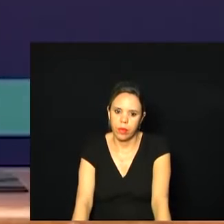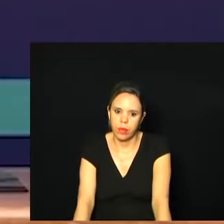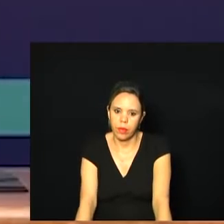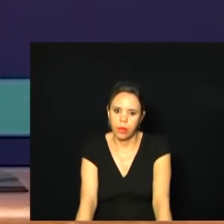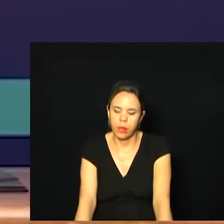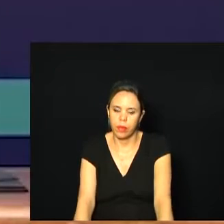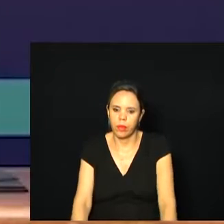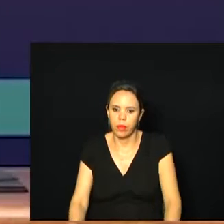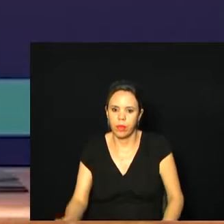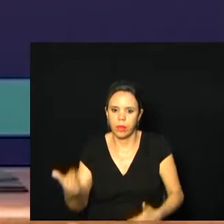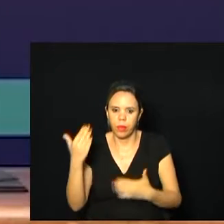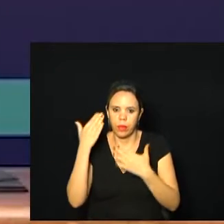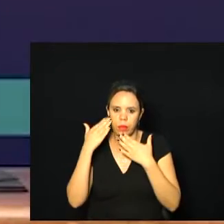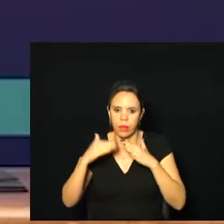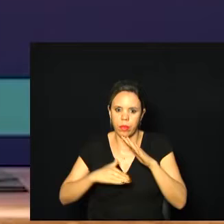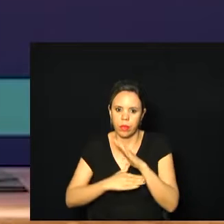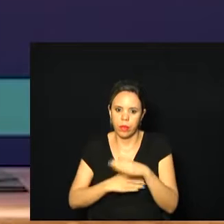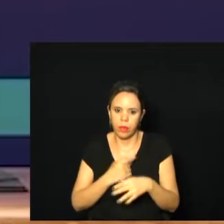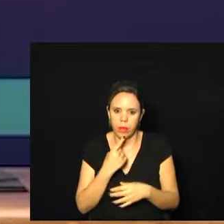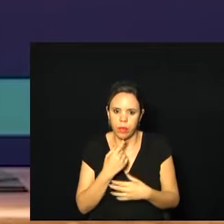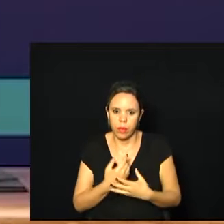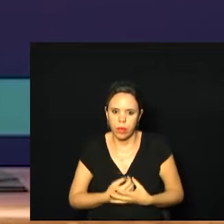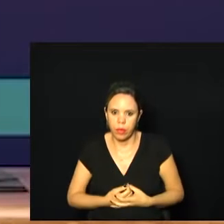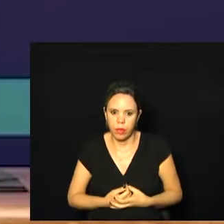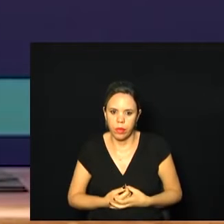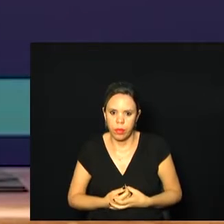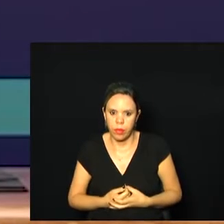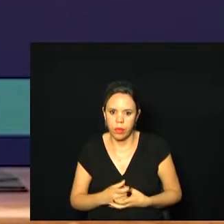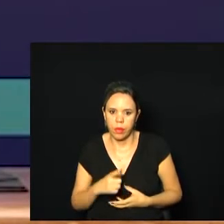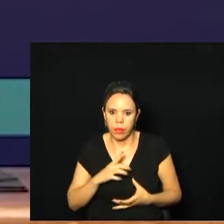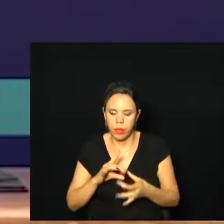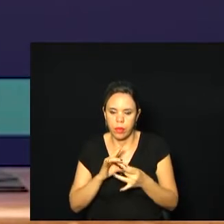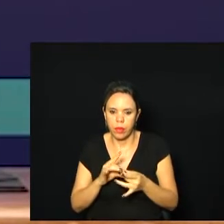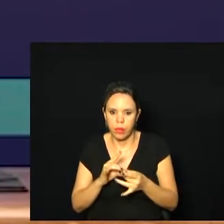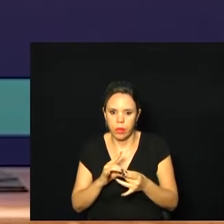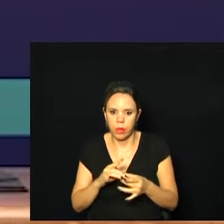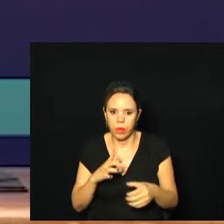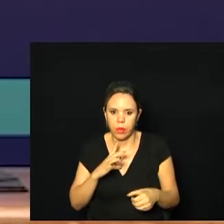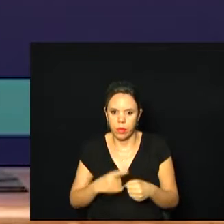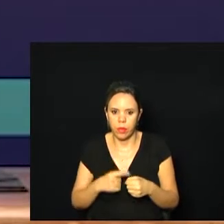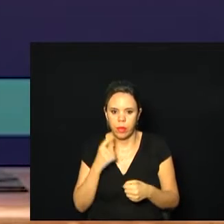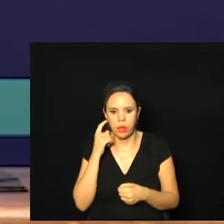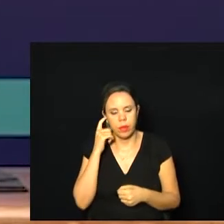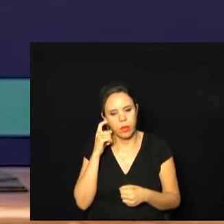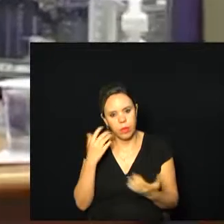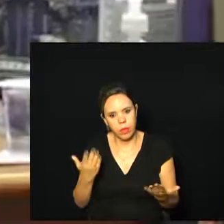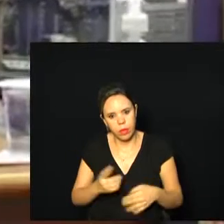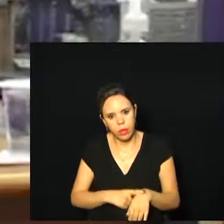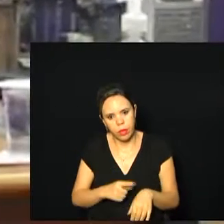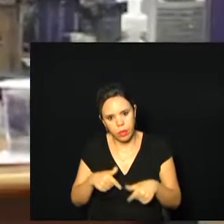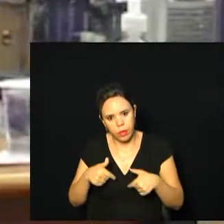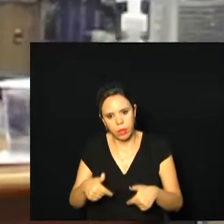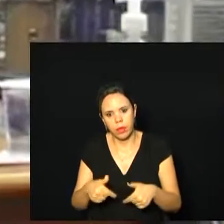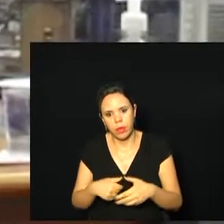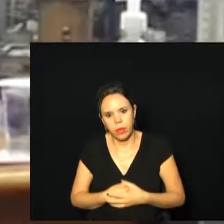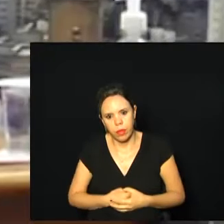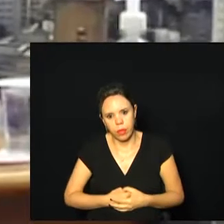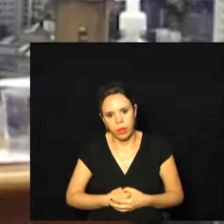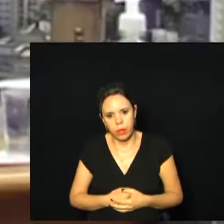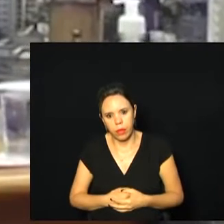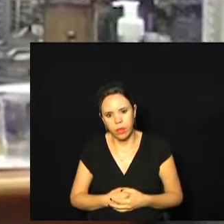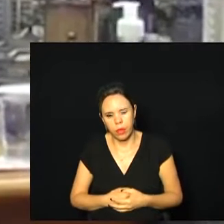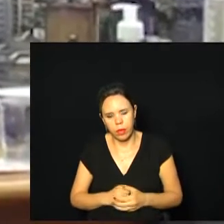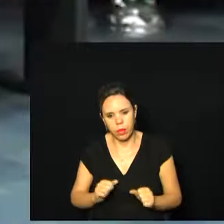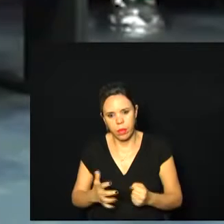Os nossos agradecimentos à Câmara Municipal, que tem sido parceira do município nesse momento de enfrentamento